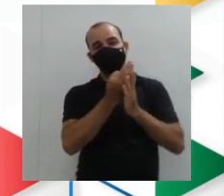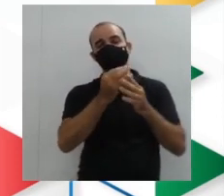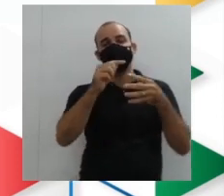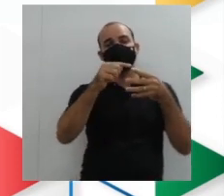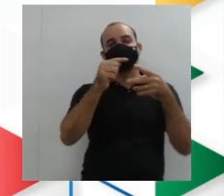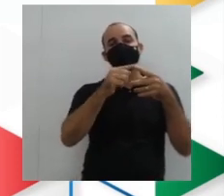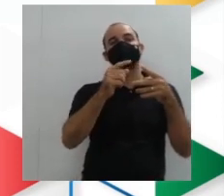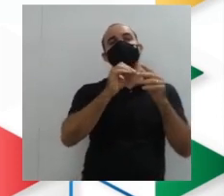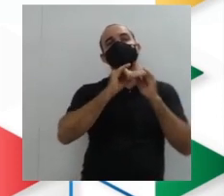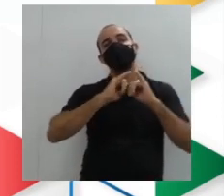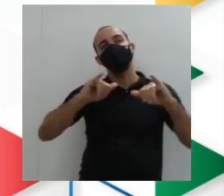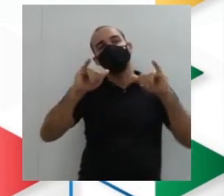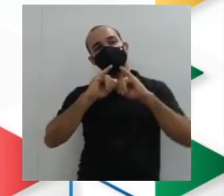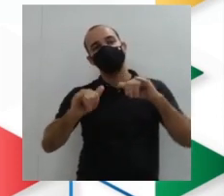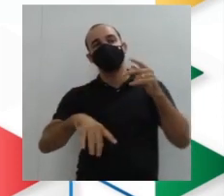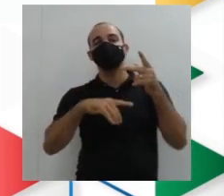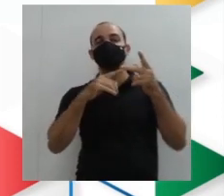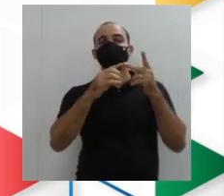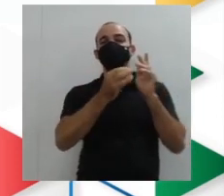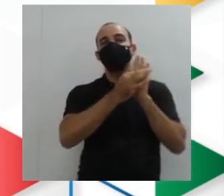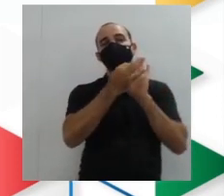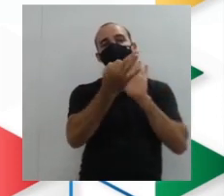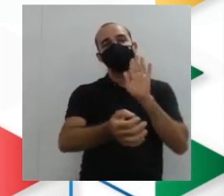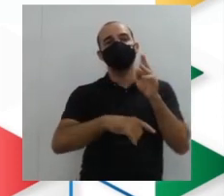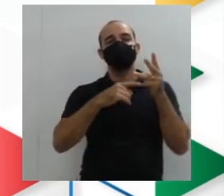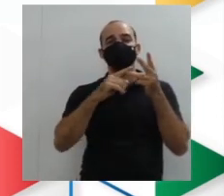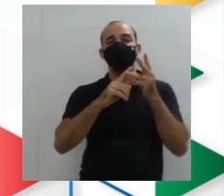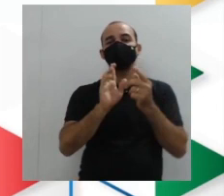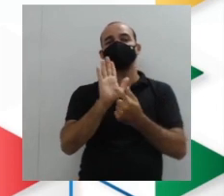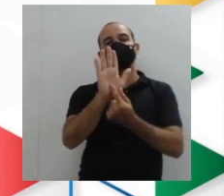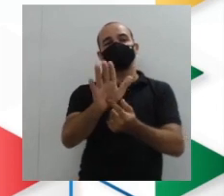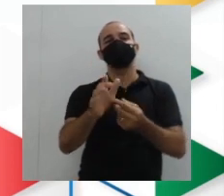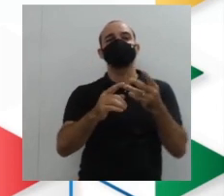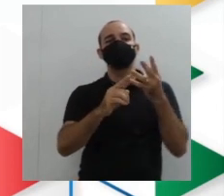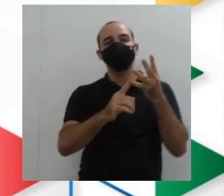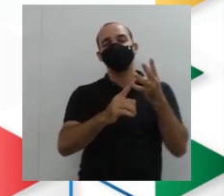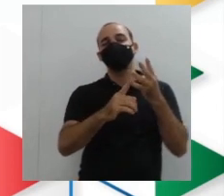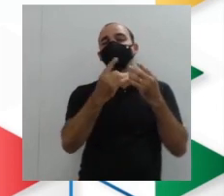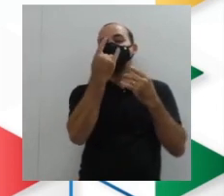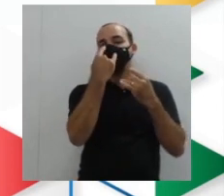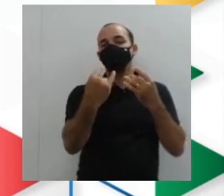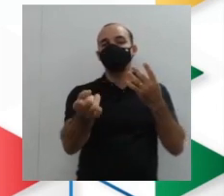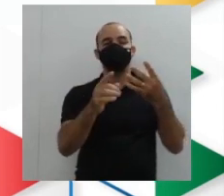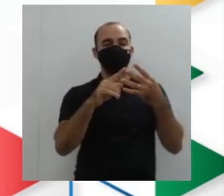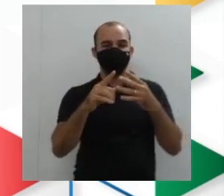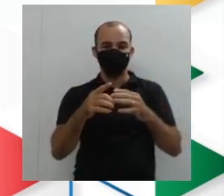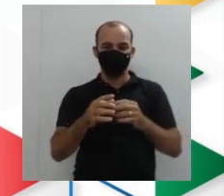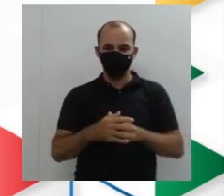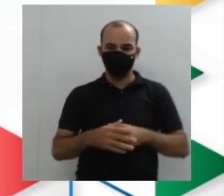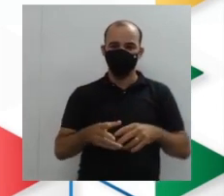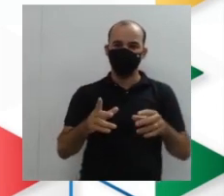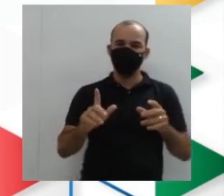já perceberam um ponto importante, certo? Que na linguagem da propaganda, quando a gente